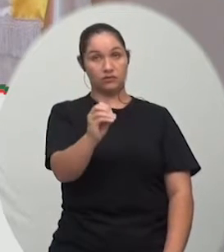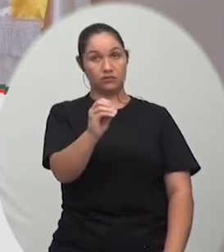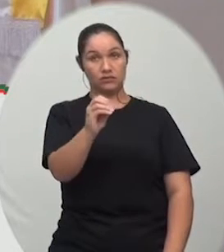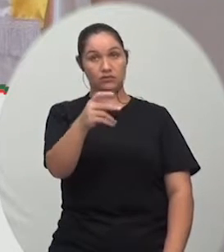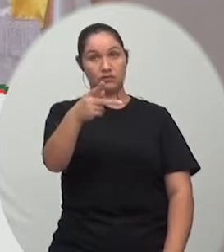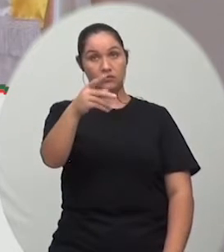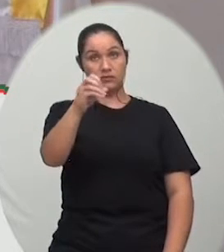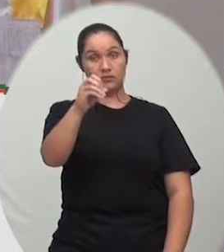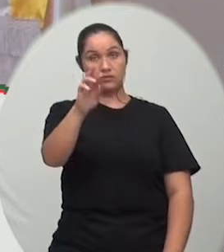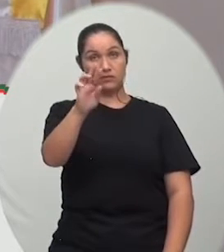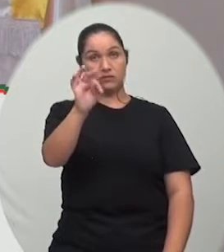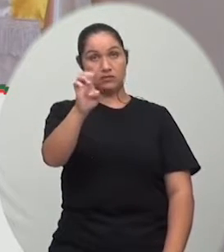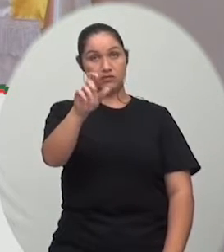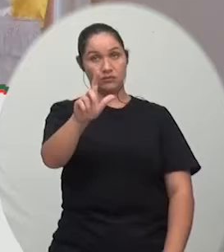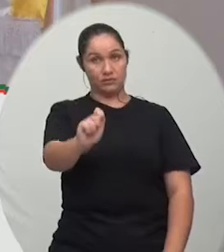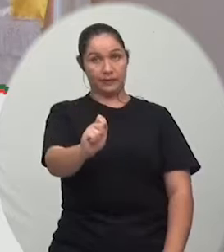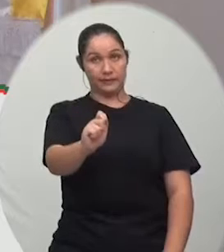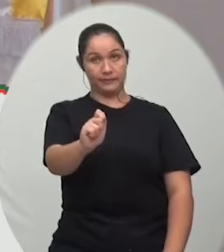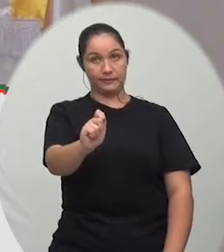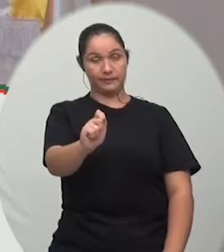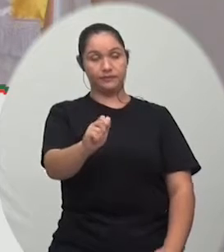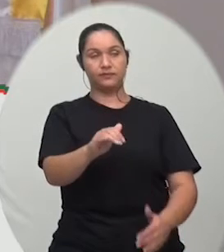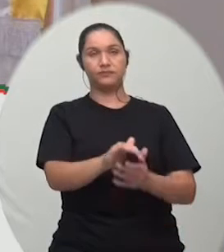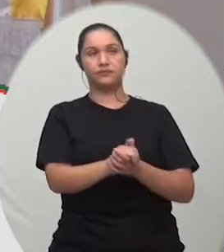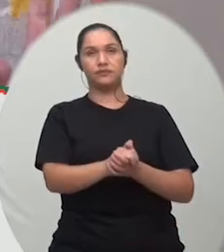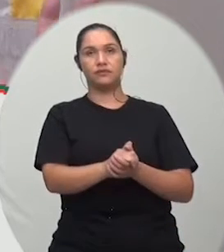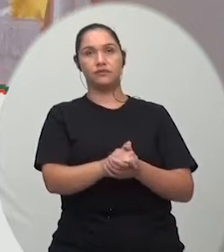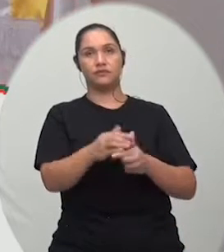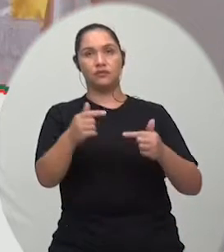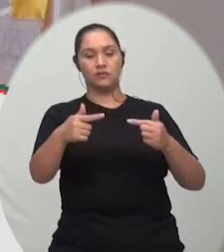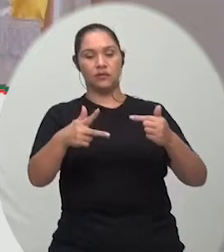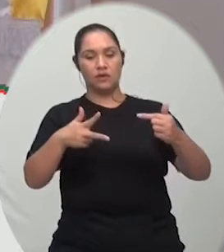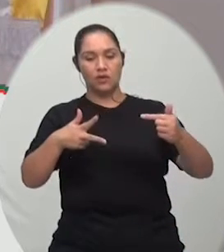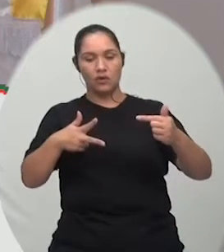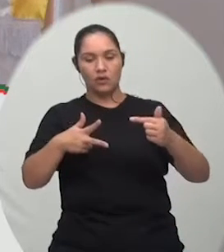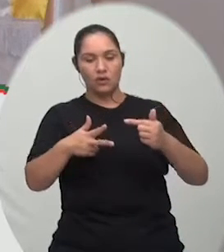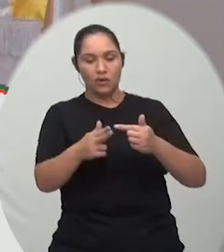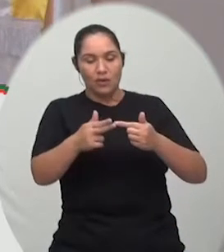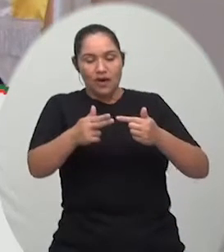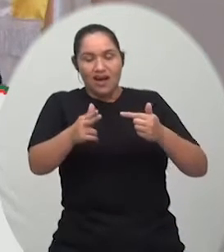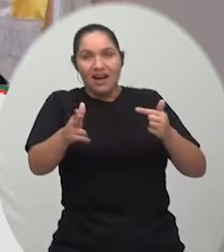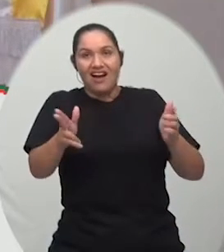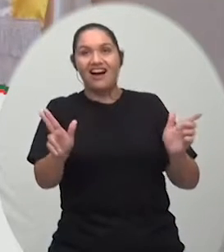Um colégio que foi inaugurado 4 anos.